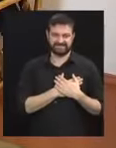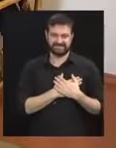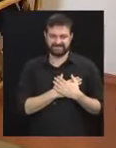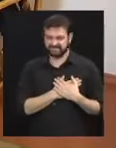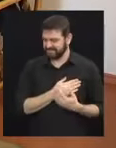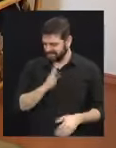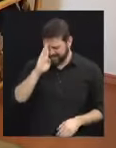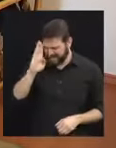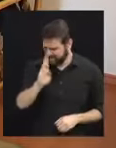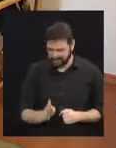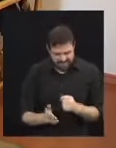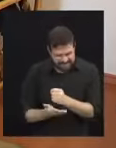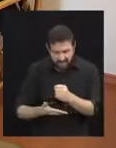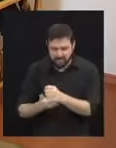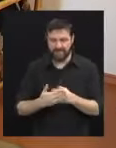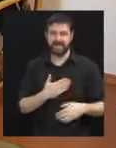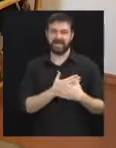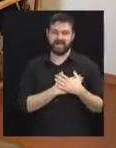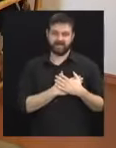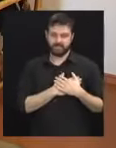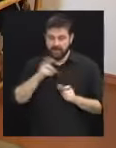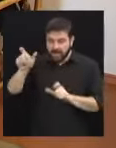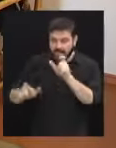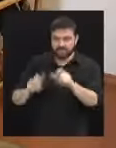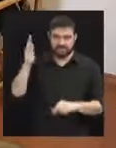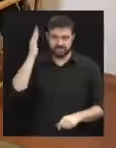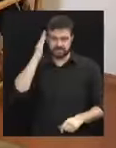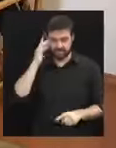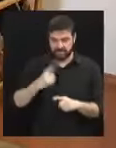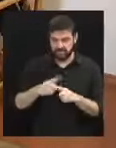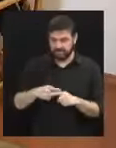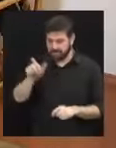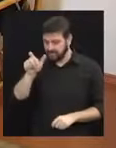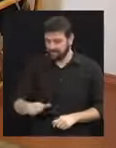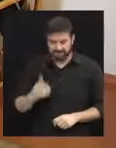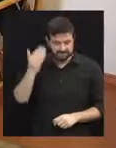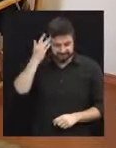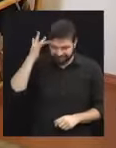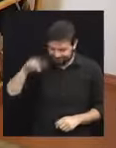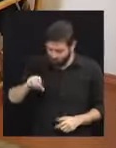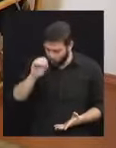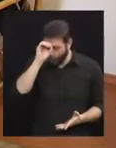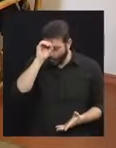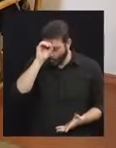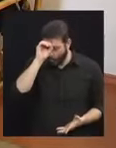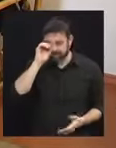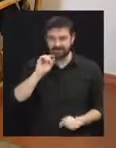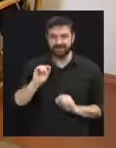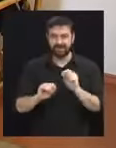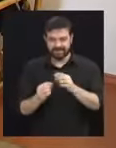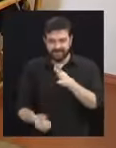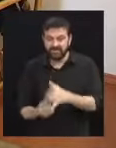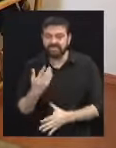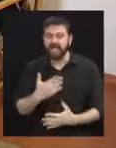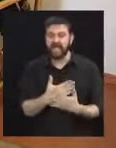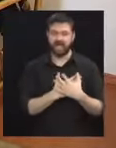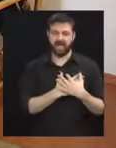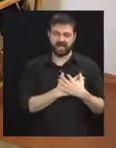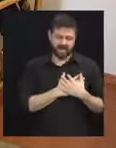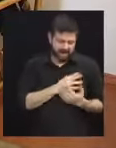o não, suficiente. É tudo, exatamente. Mas assim, para as pessoas saberem, porque às vezes a pessoa não tem a dimensão, né? Não vai, é amor,